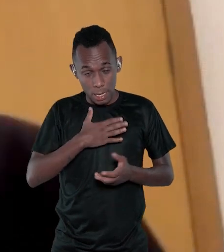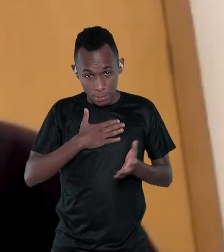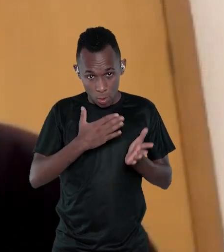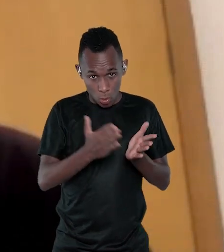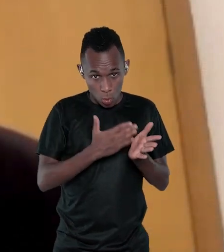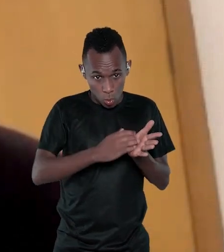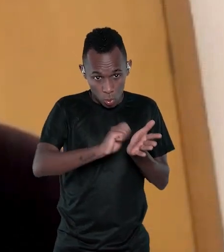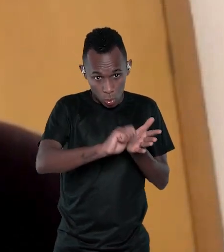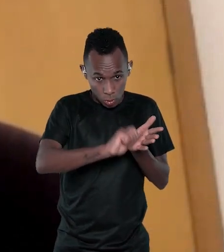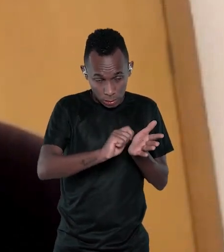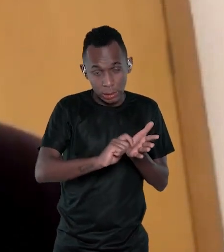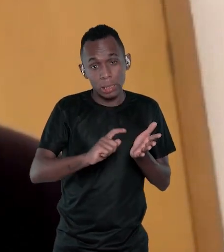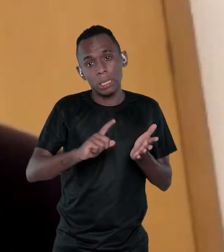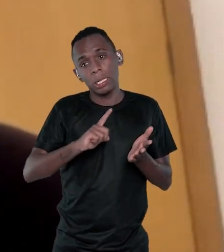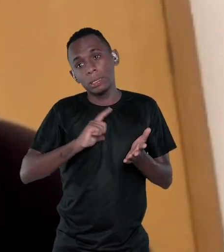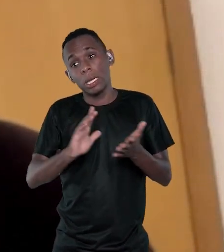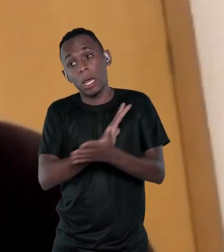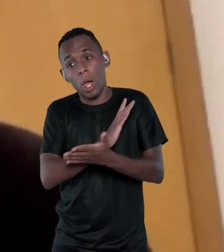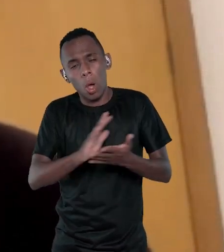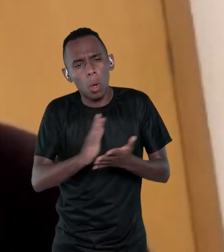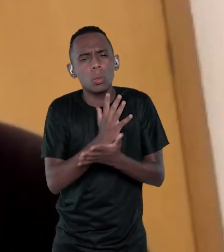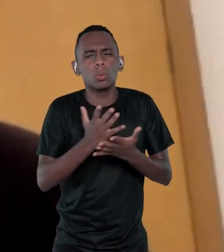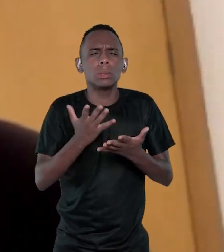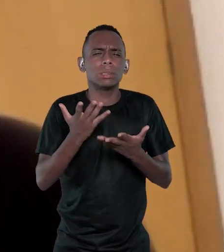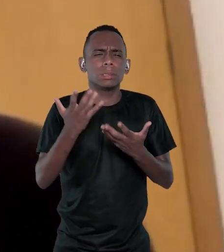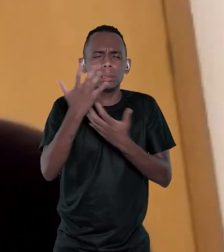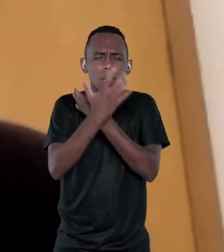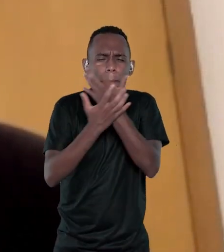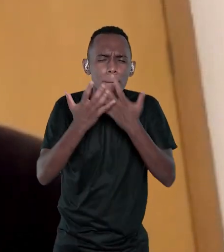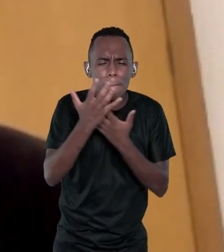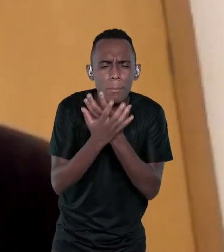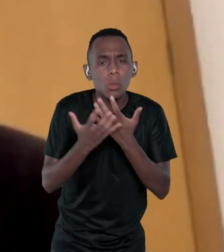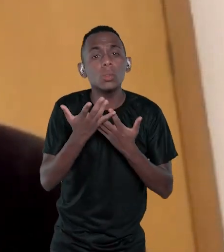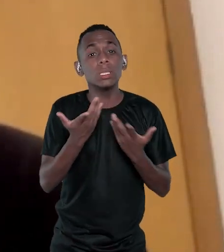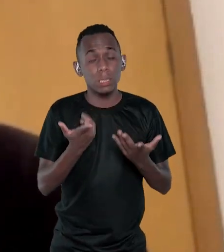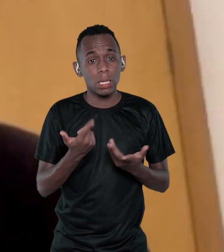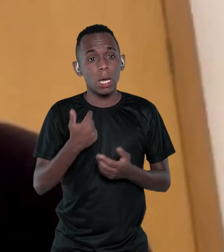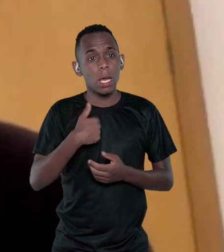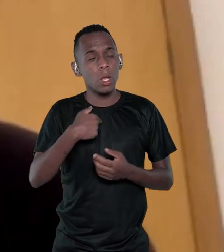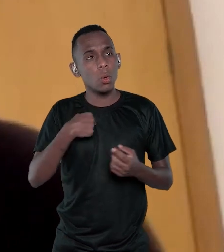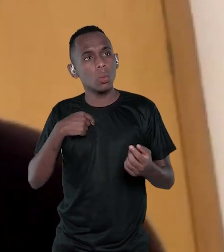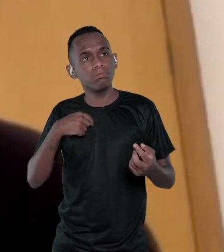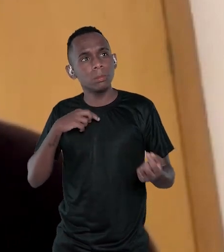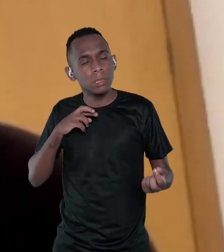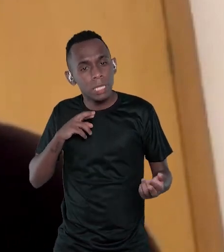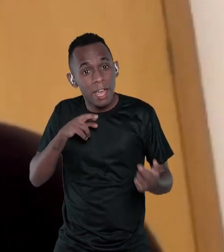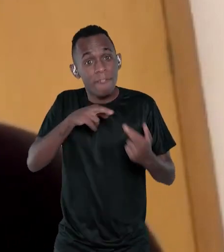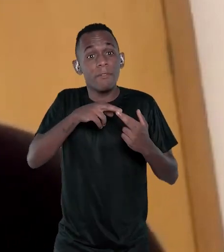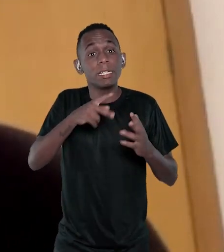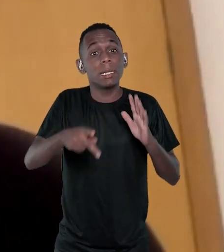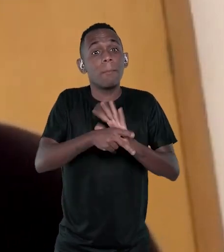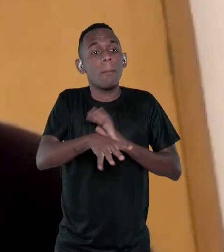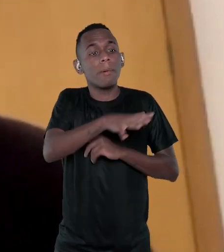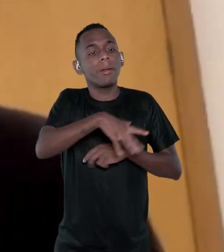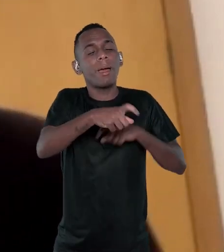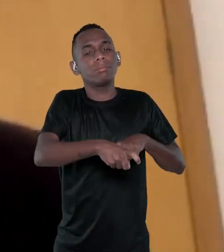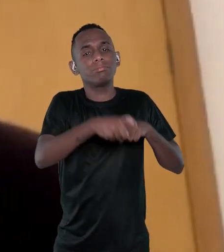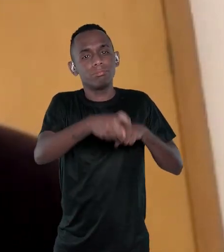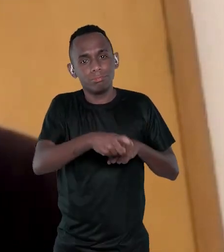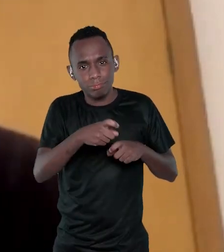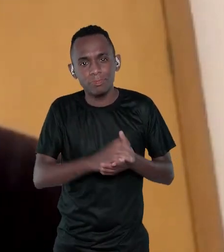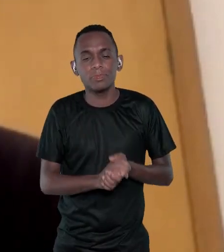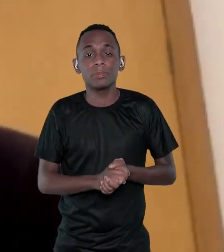obra, tem músicas, várias e várias músicas, que eu me refiro a esse universo